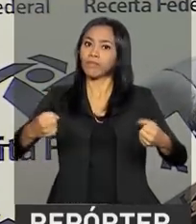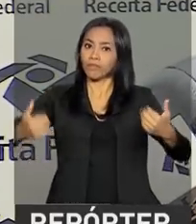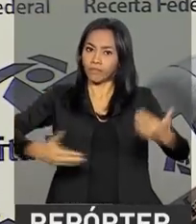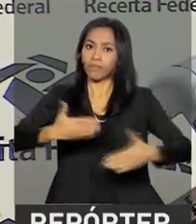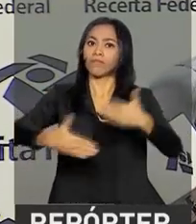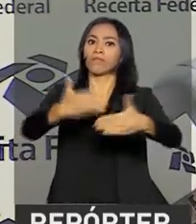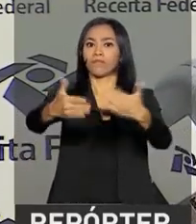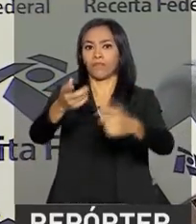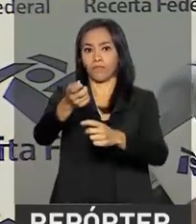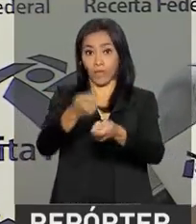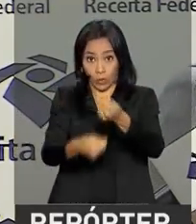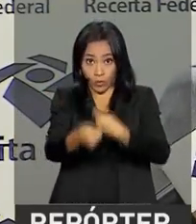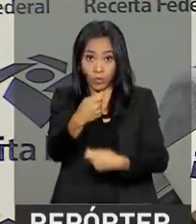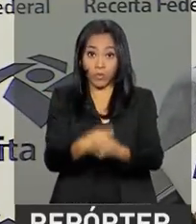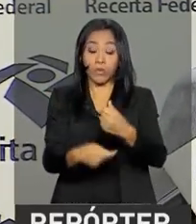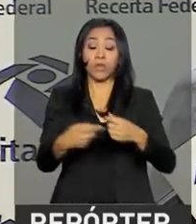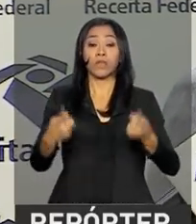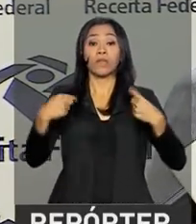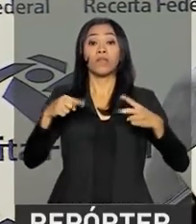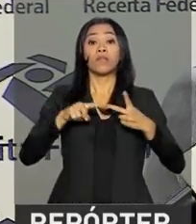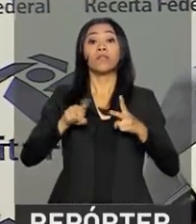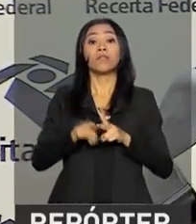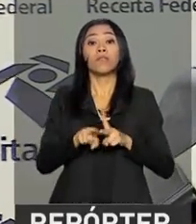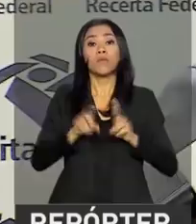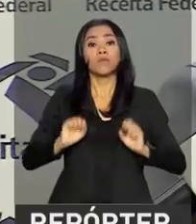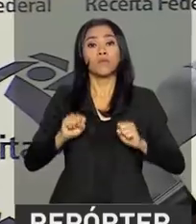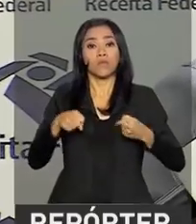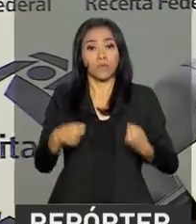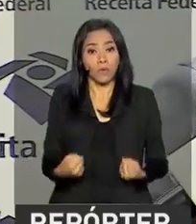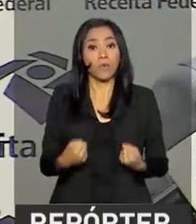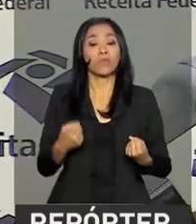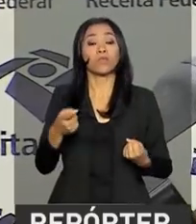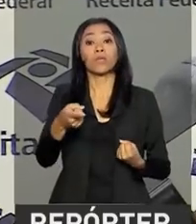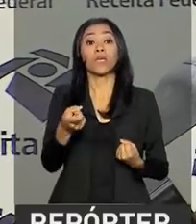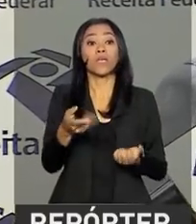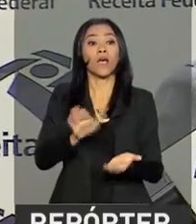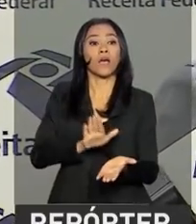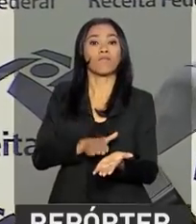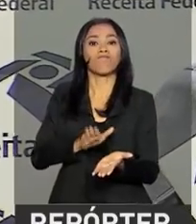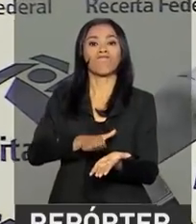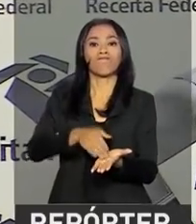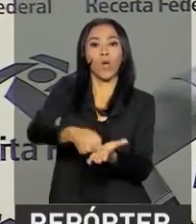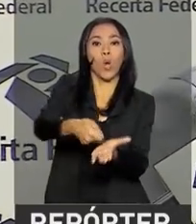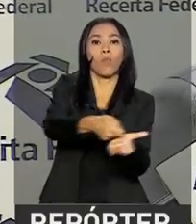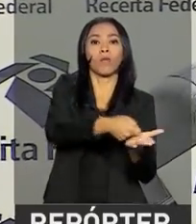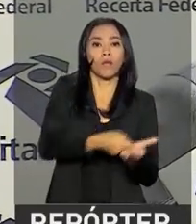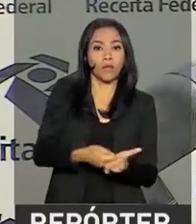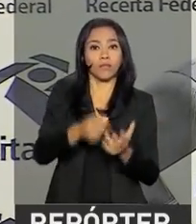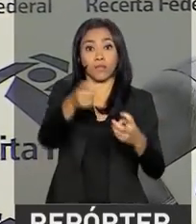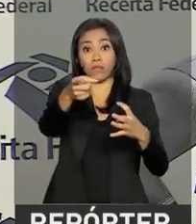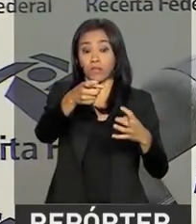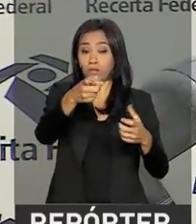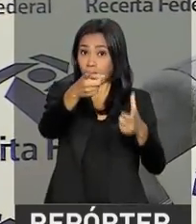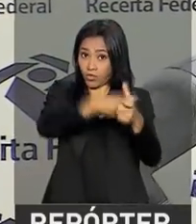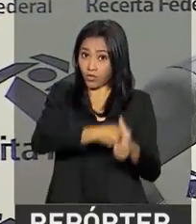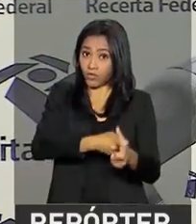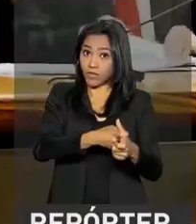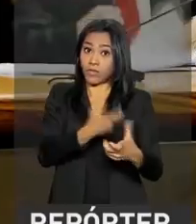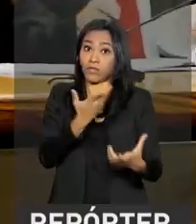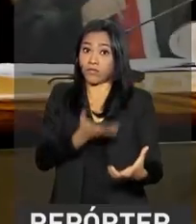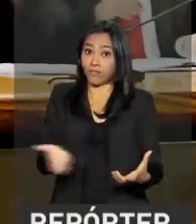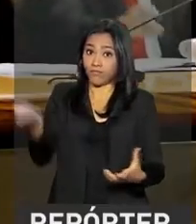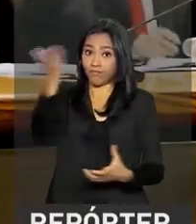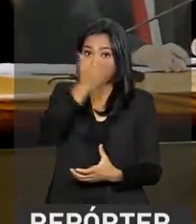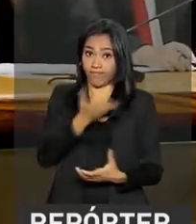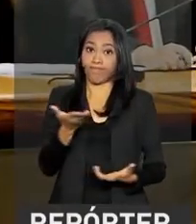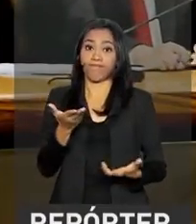e também há o esforço da administração na cobrança das dívidas e isso refletiu positivamente no resultado da arrecadação